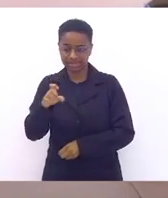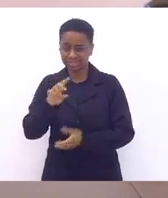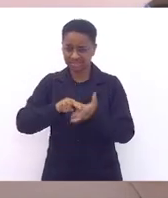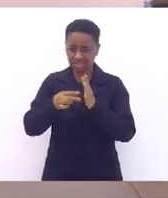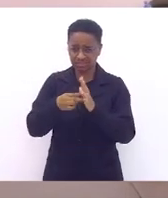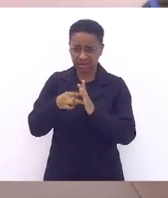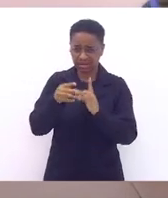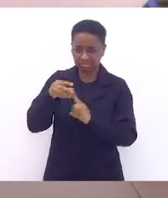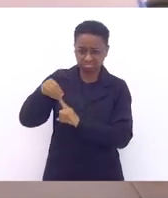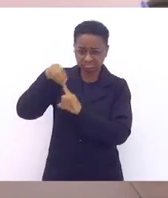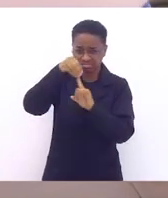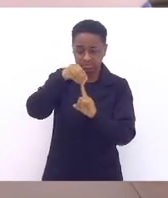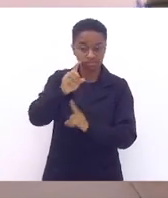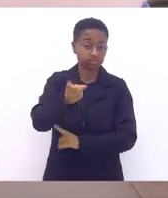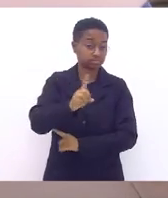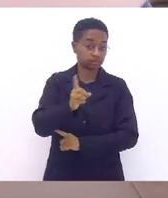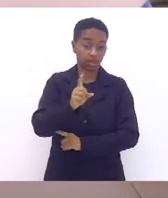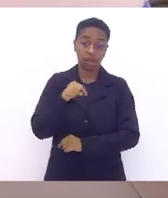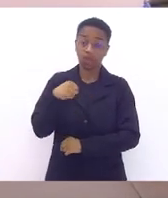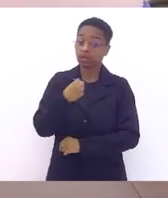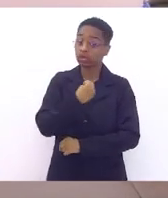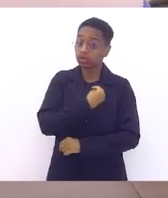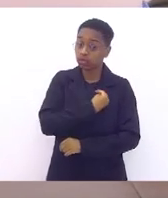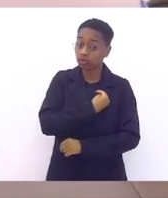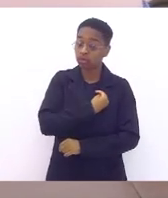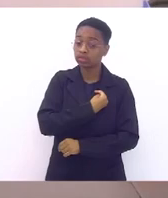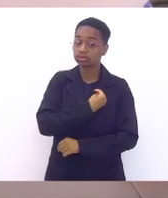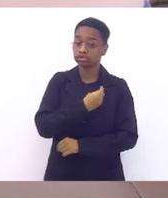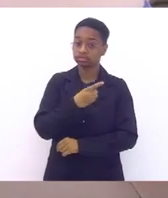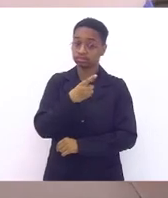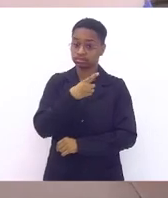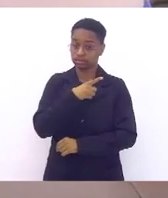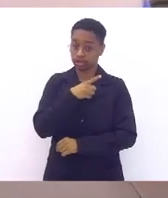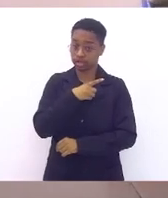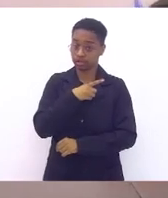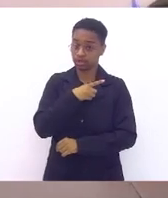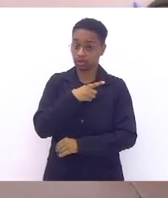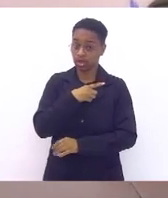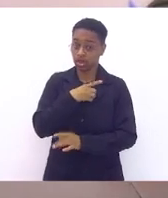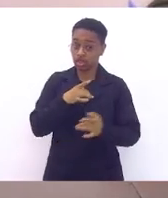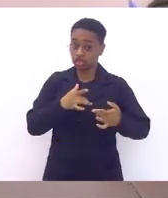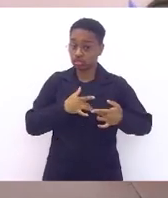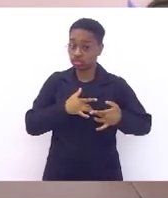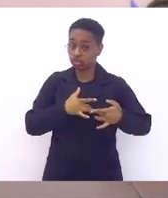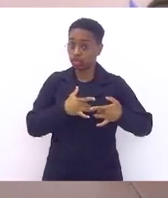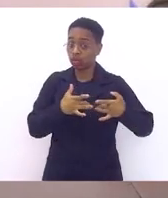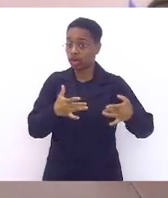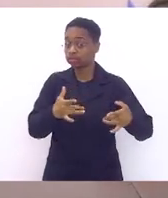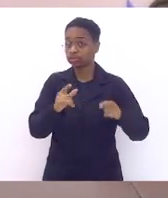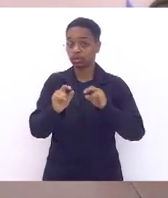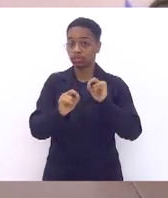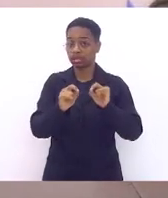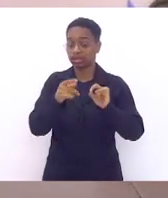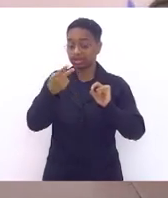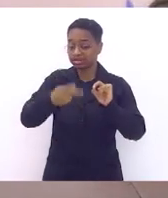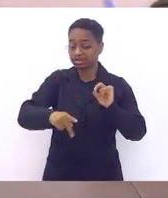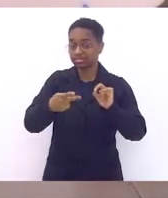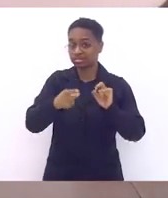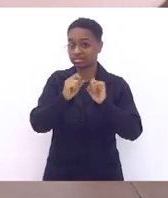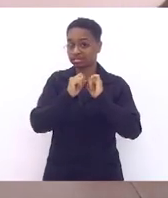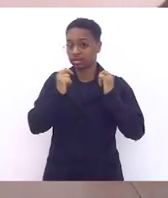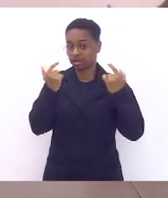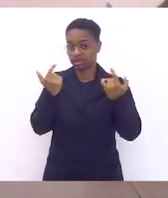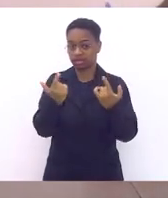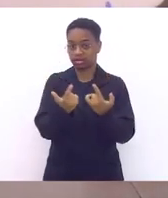que nós temos uma doação expressiva da Assembleia Legislativa